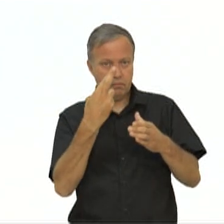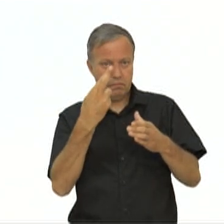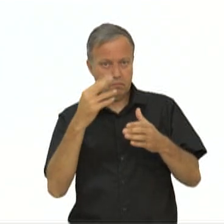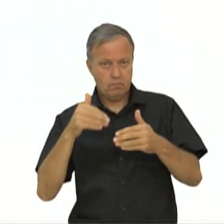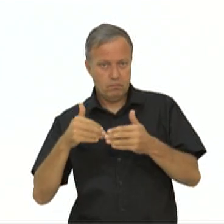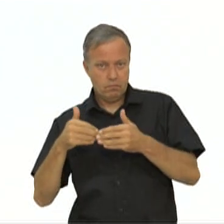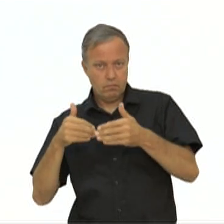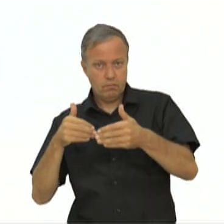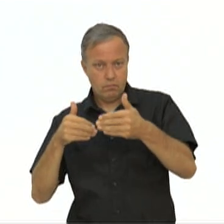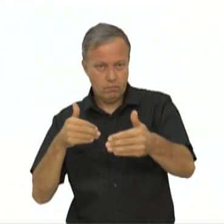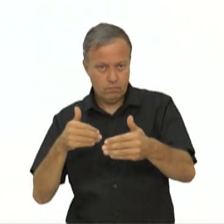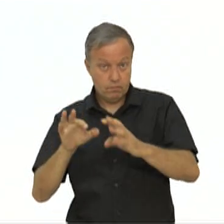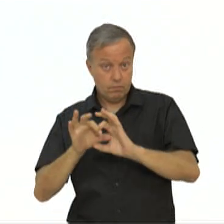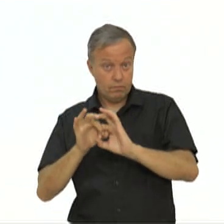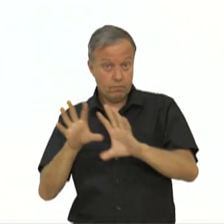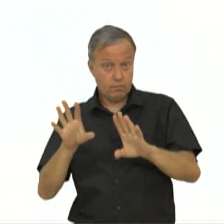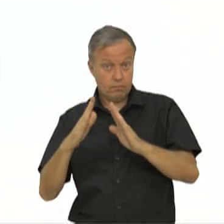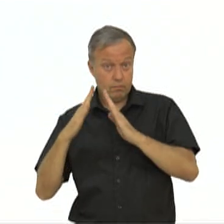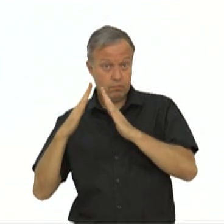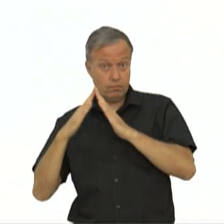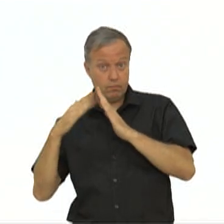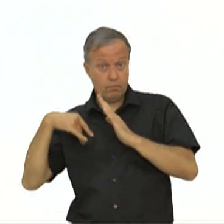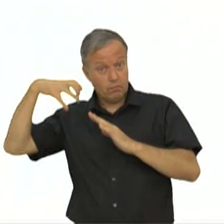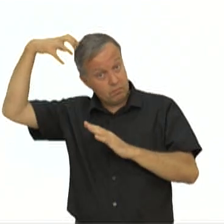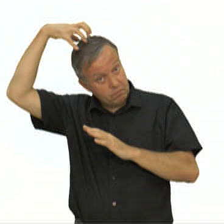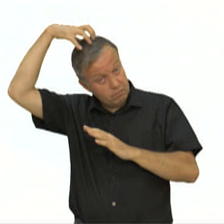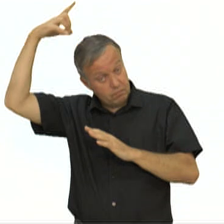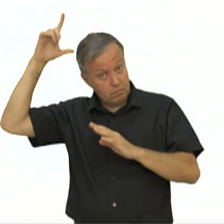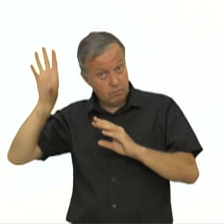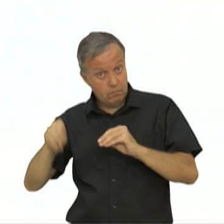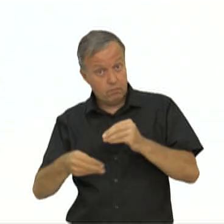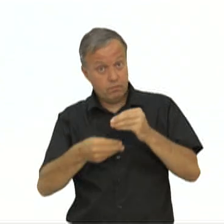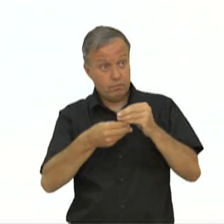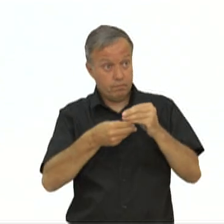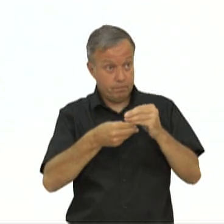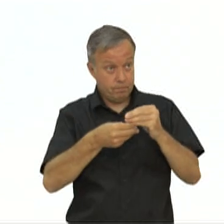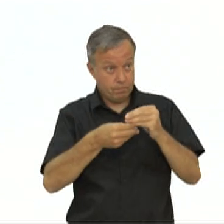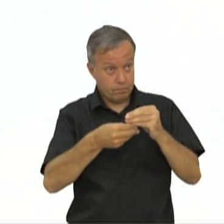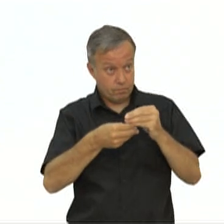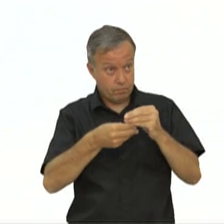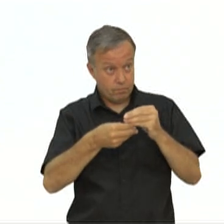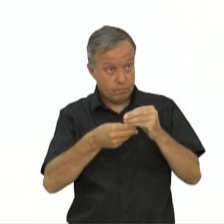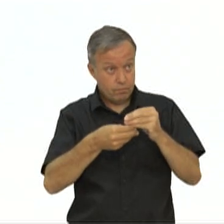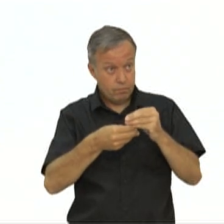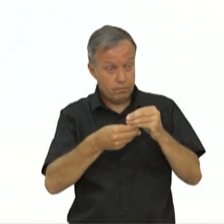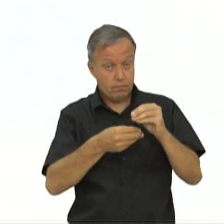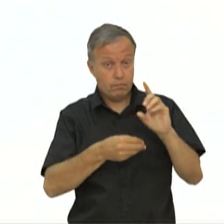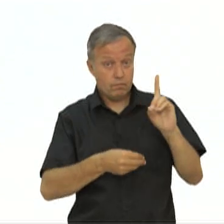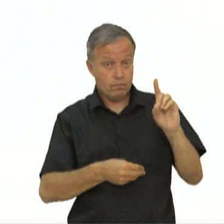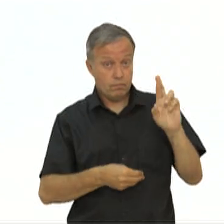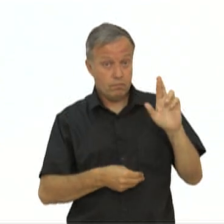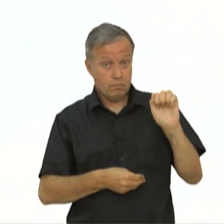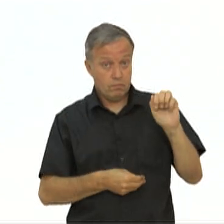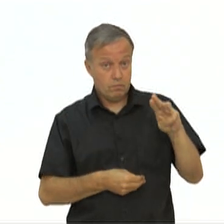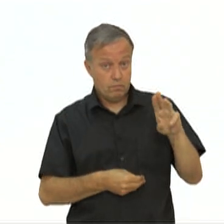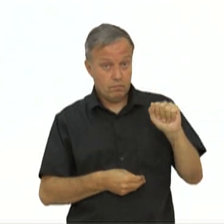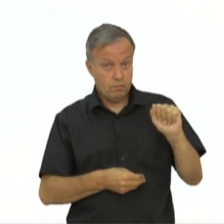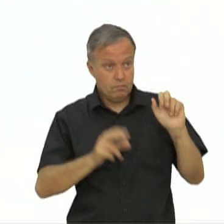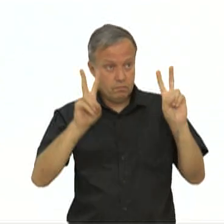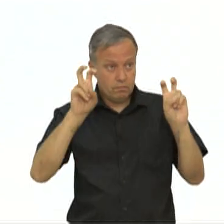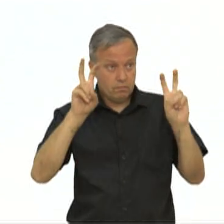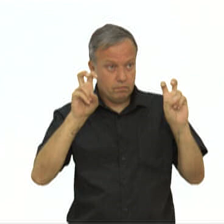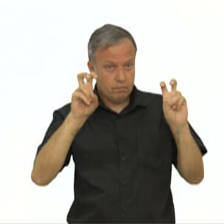passou a ser mais independente da corte, incorporando dramaticidade,